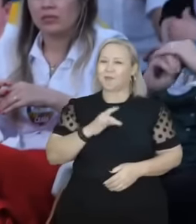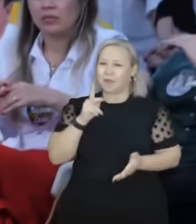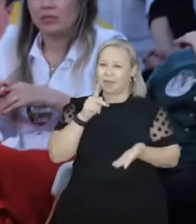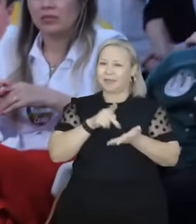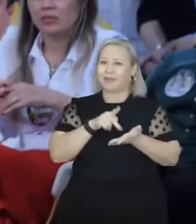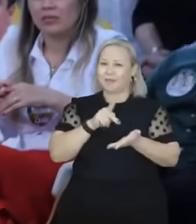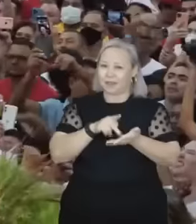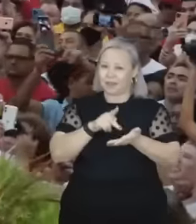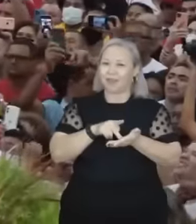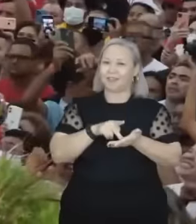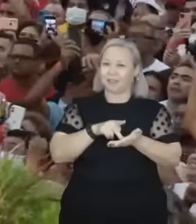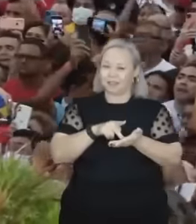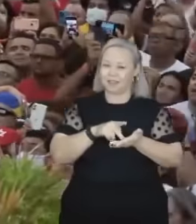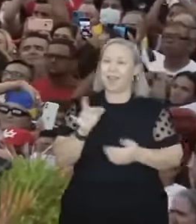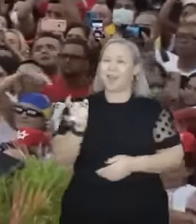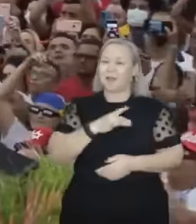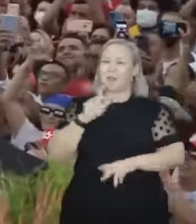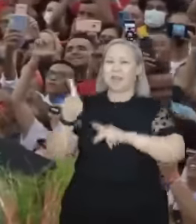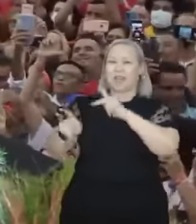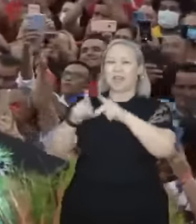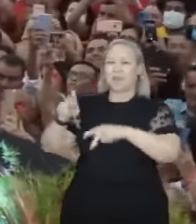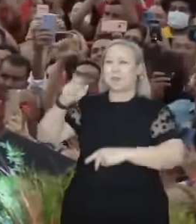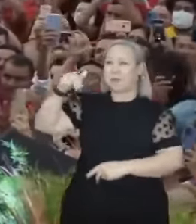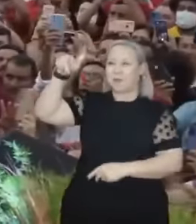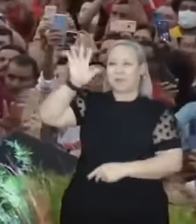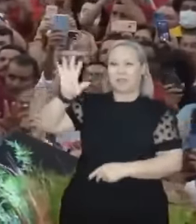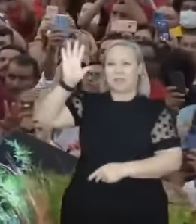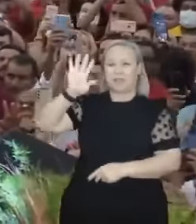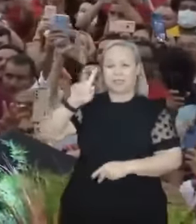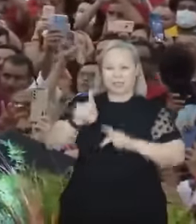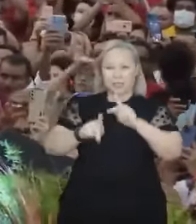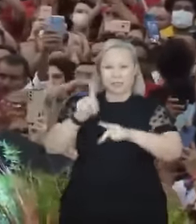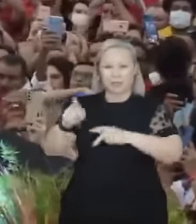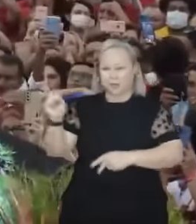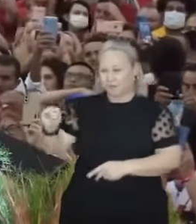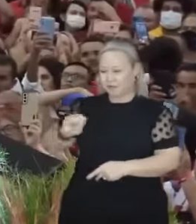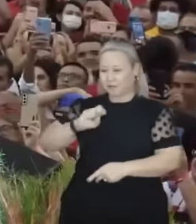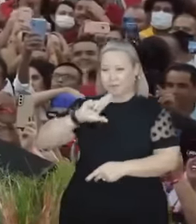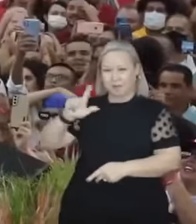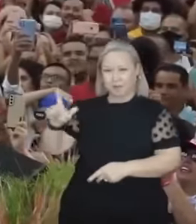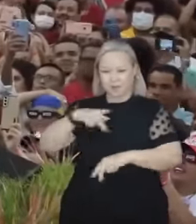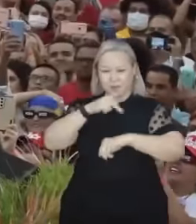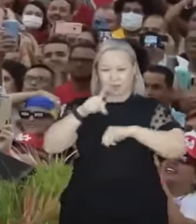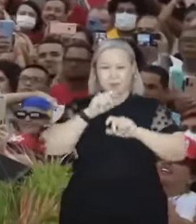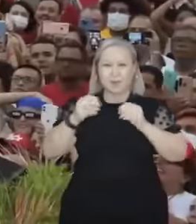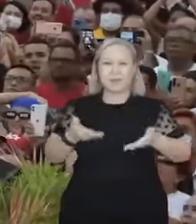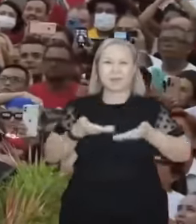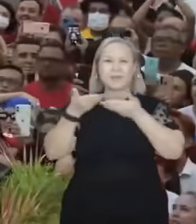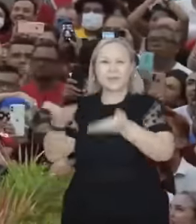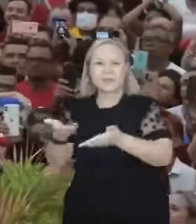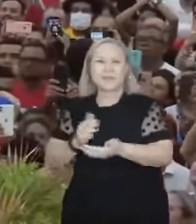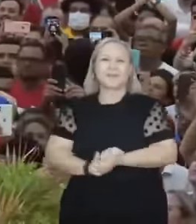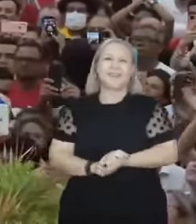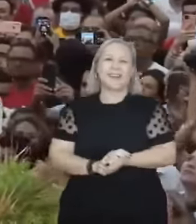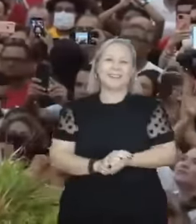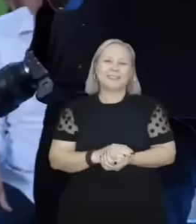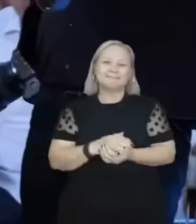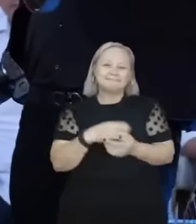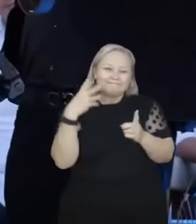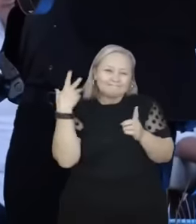povo nordestino, do povo do sul do país, que vai dar uma surra nele que ele nunca mais vai